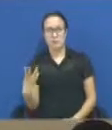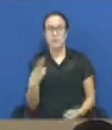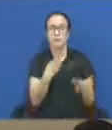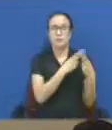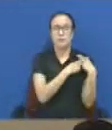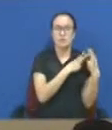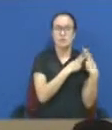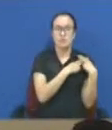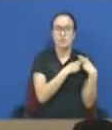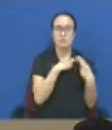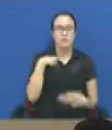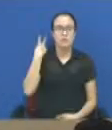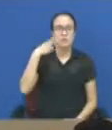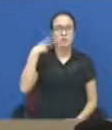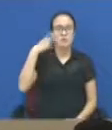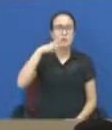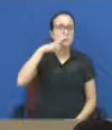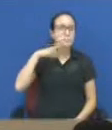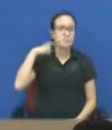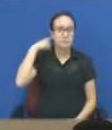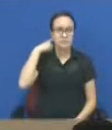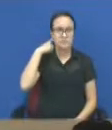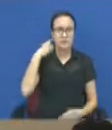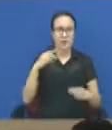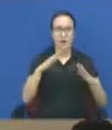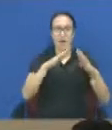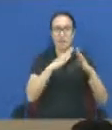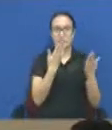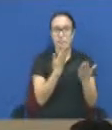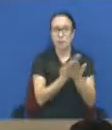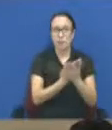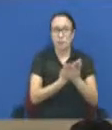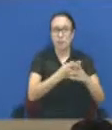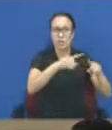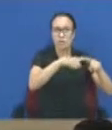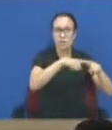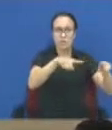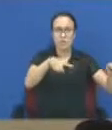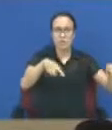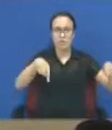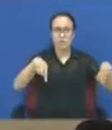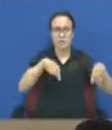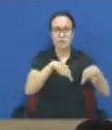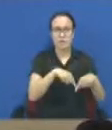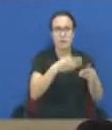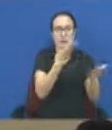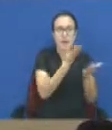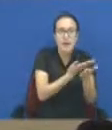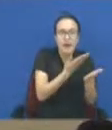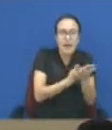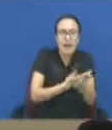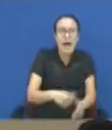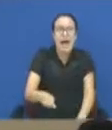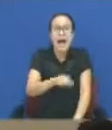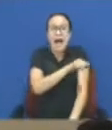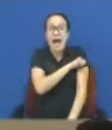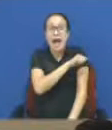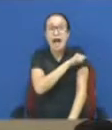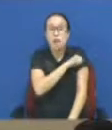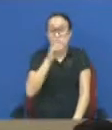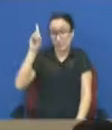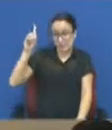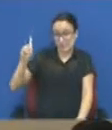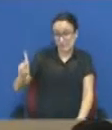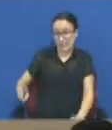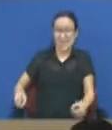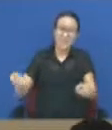do nobre vereador Newton César dos Santos, que dispõe sobre a elaboração de critérios e parâmetros por parte do Poder Executivo